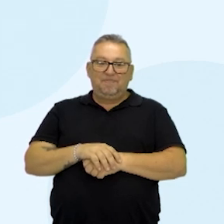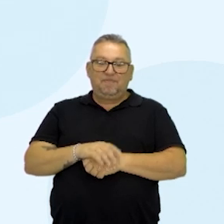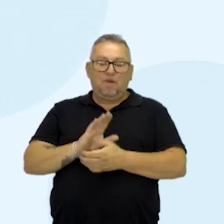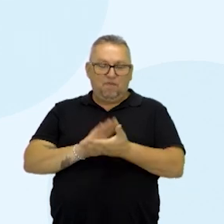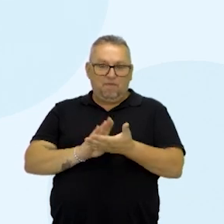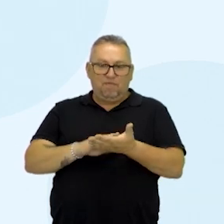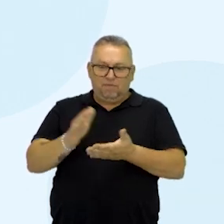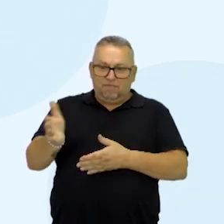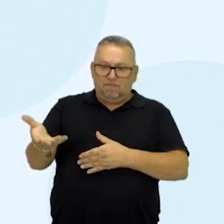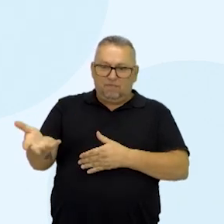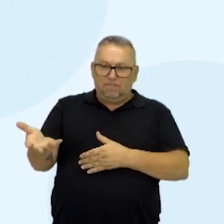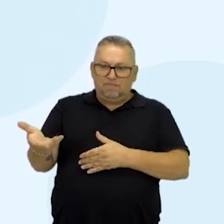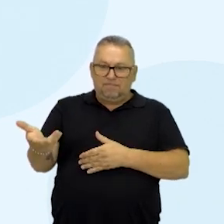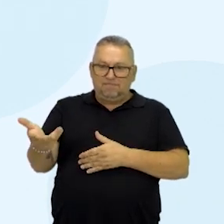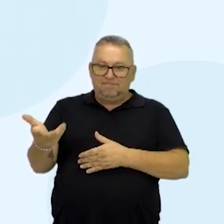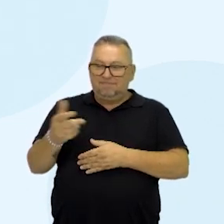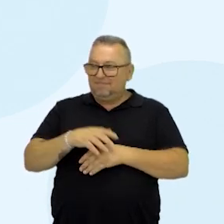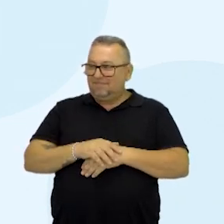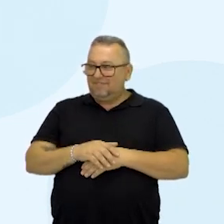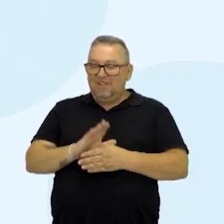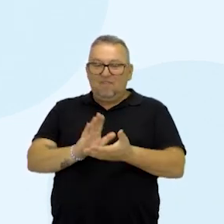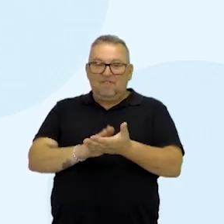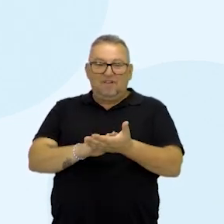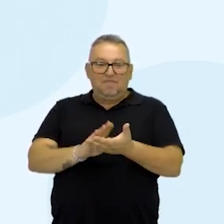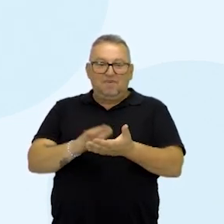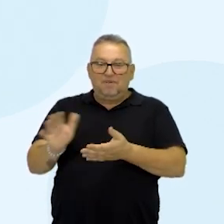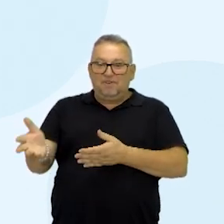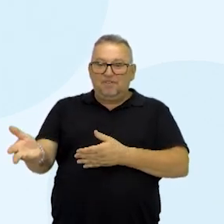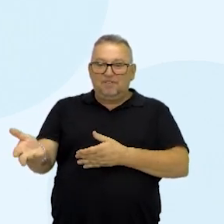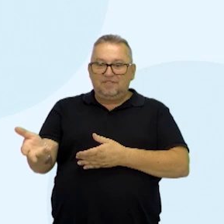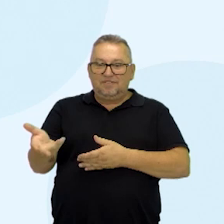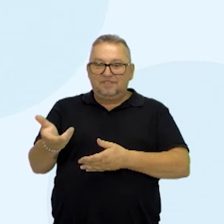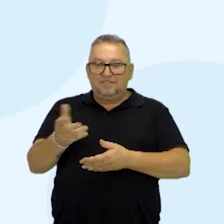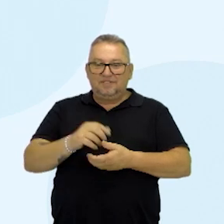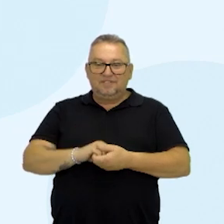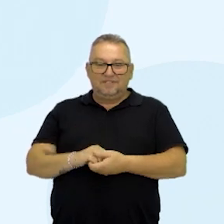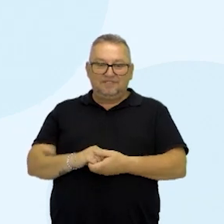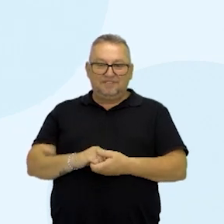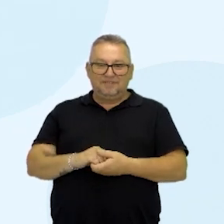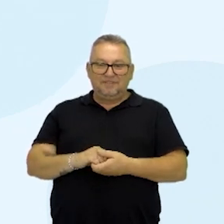lá. Ai, meu Deus, tá acabando, hein?